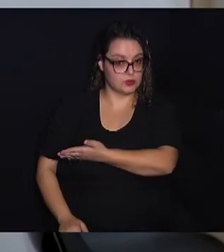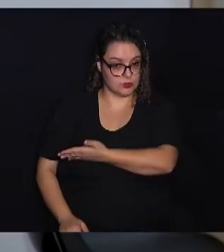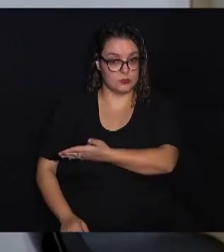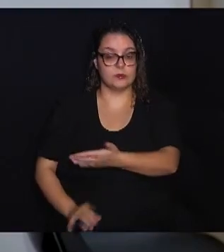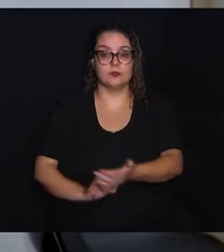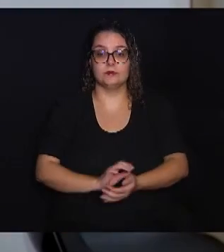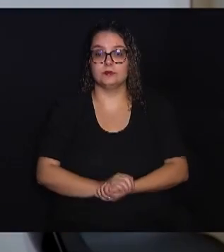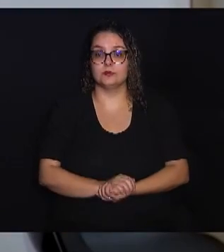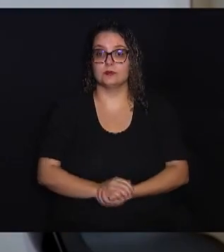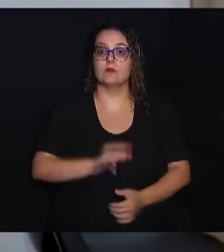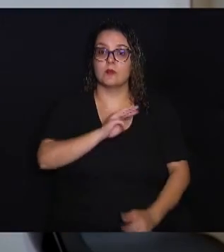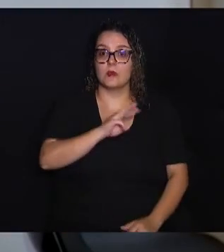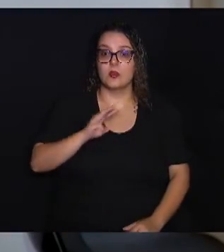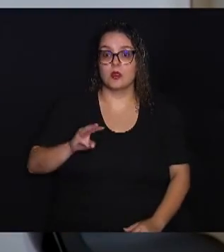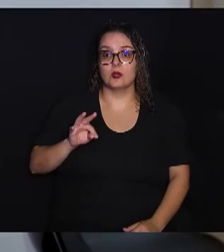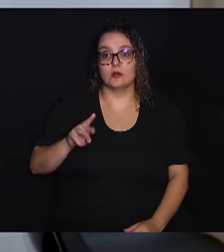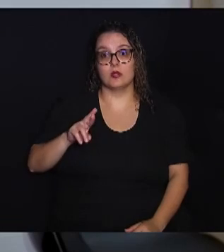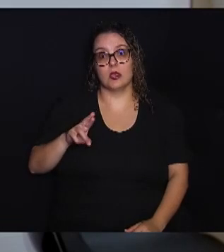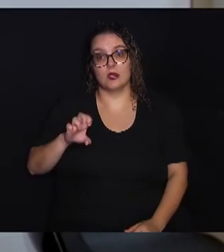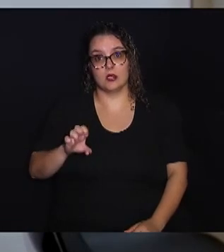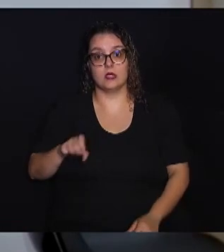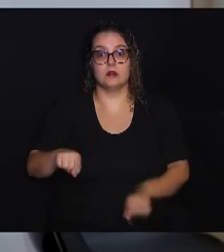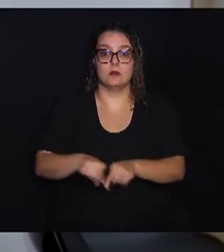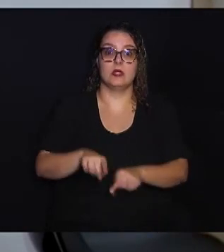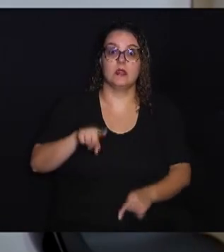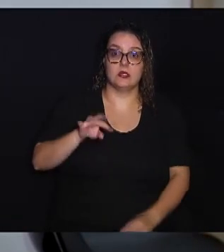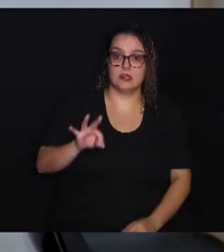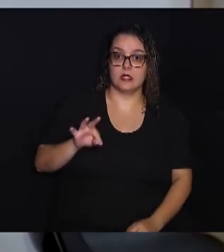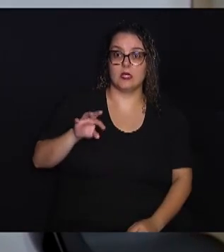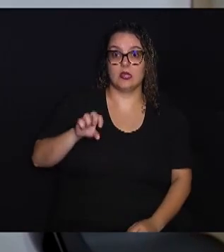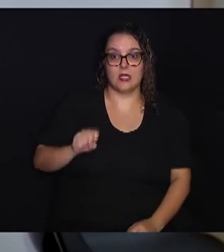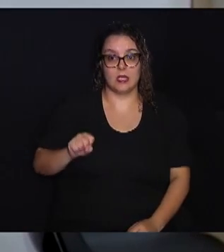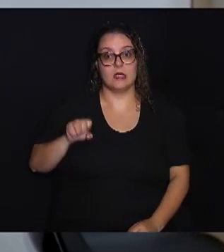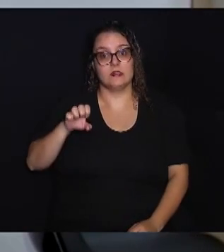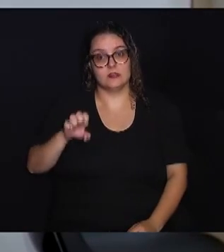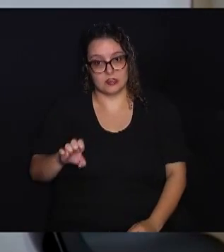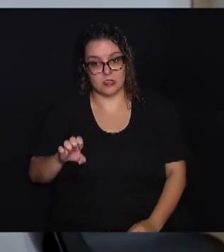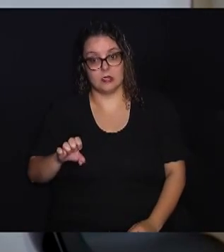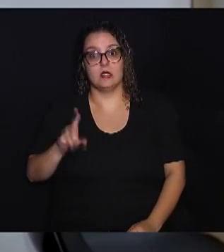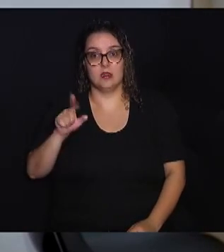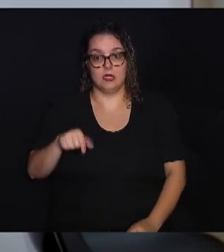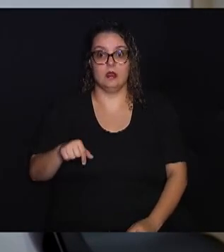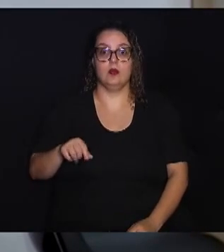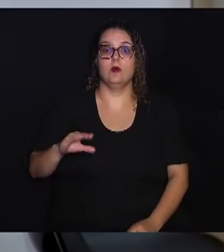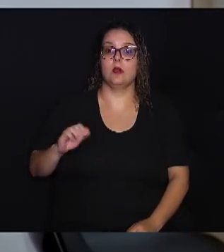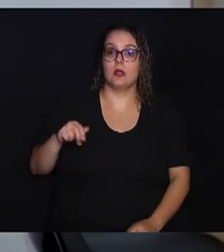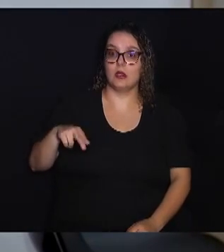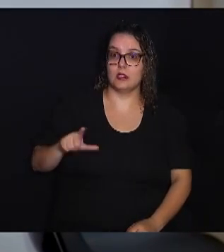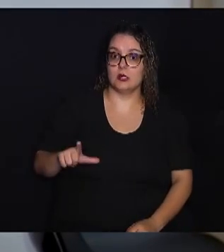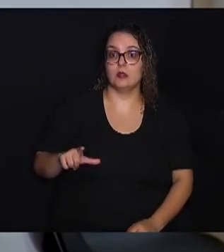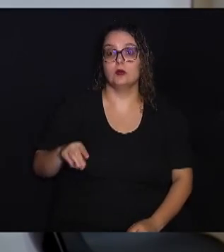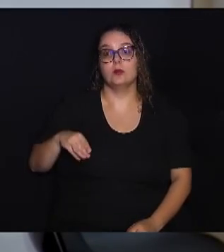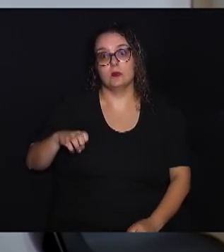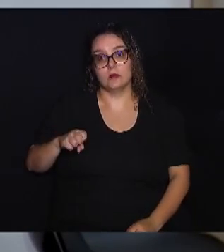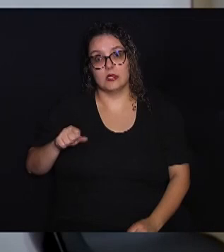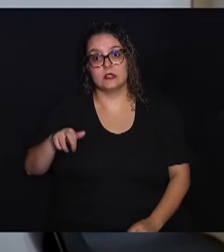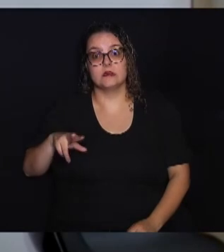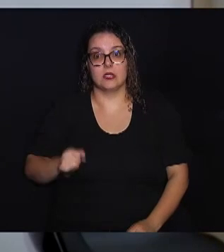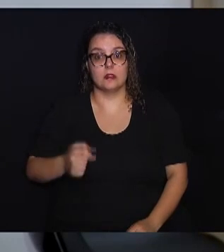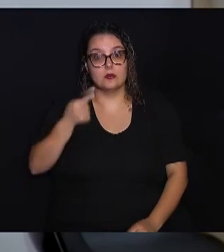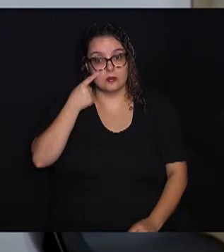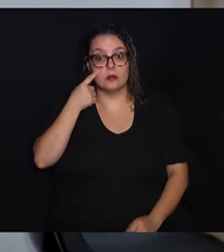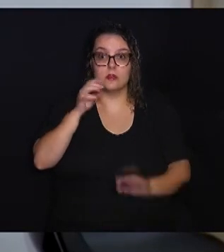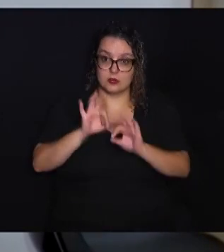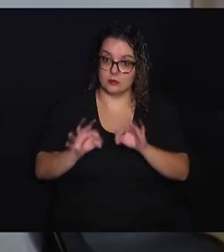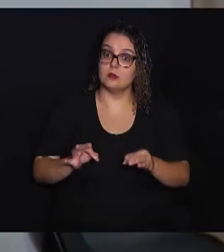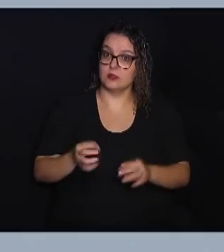No site do TRE e do TSE existe o canal do mesário. Por lá é possível a pessoa consultar. É uma maneira bastante simples